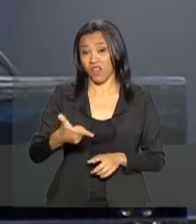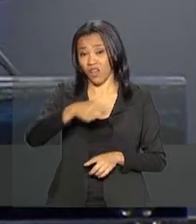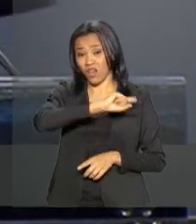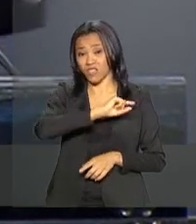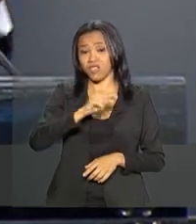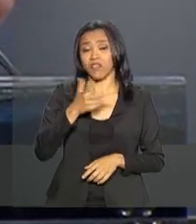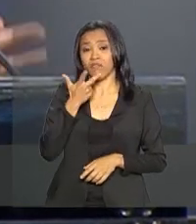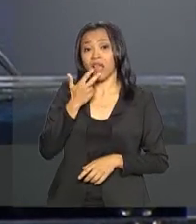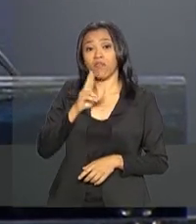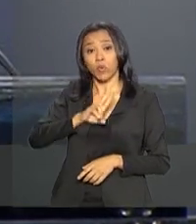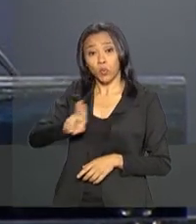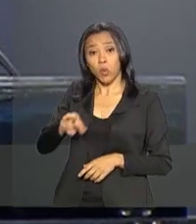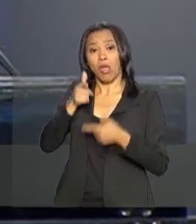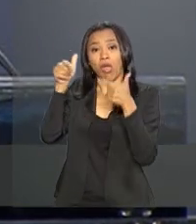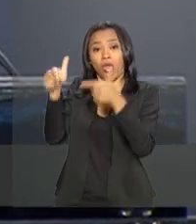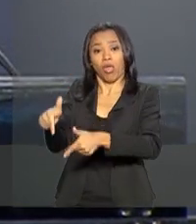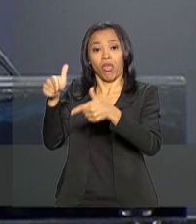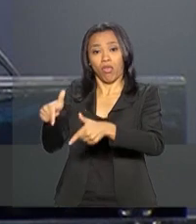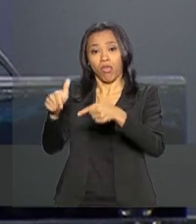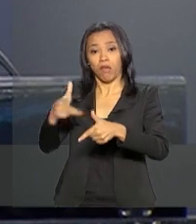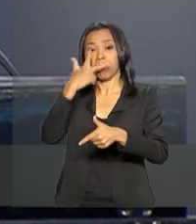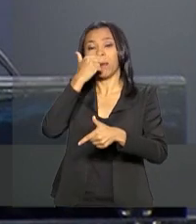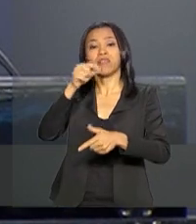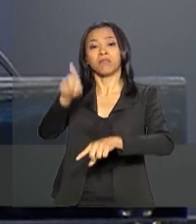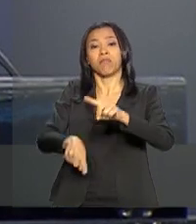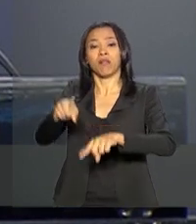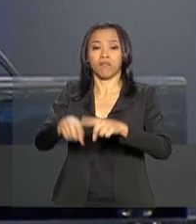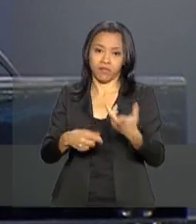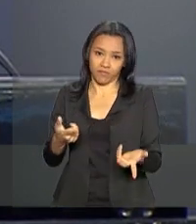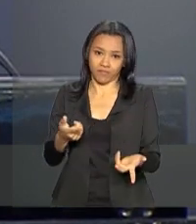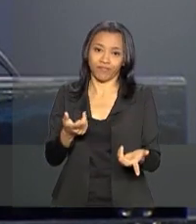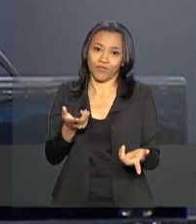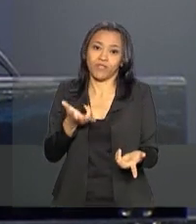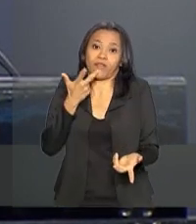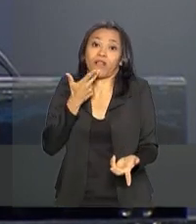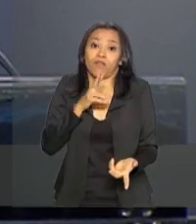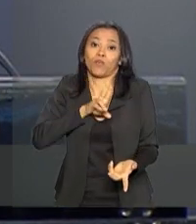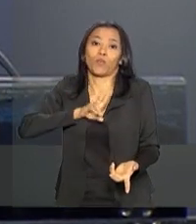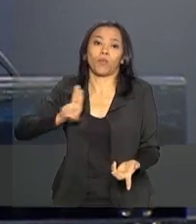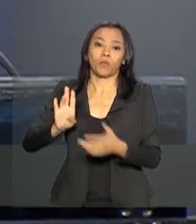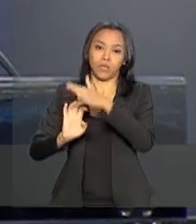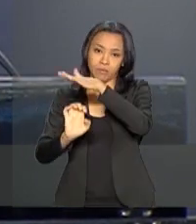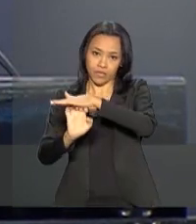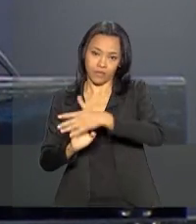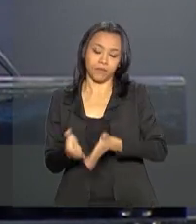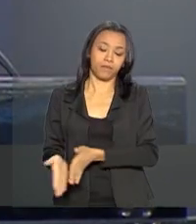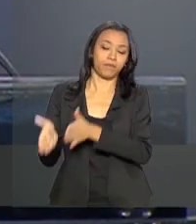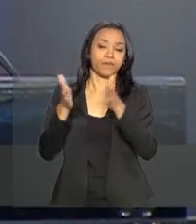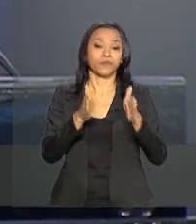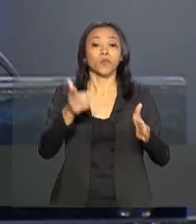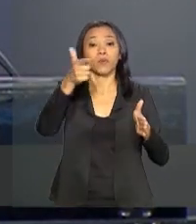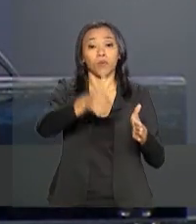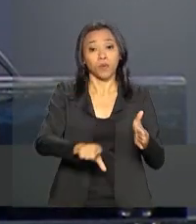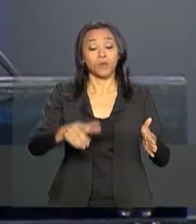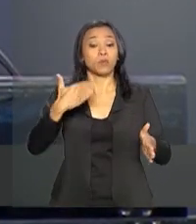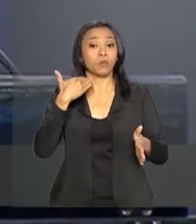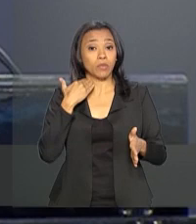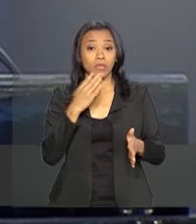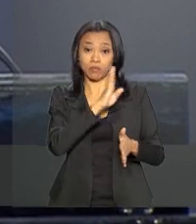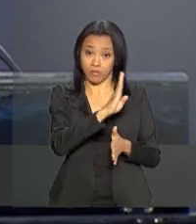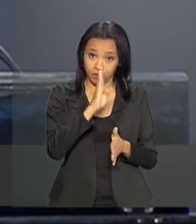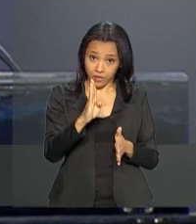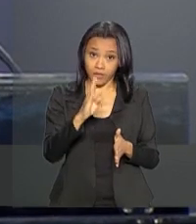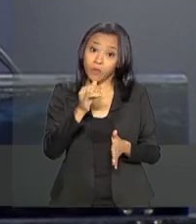reconhecida nacional e internacionalmente com lucros extraordinários. O Banco do Brasil, só para dar mais um exemplo de uma